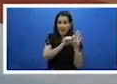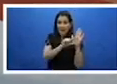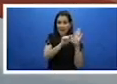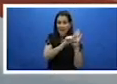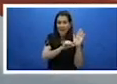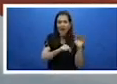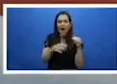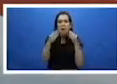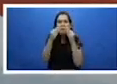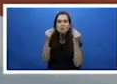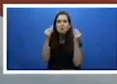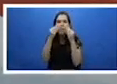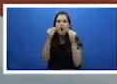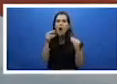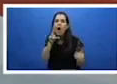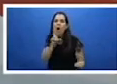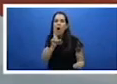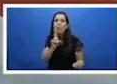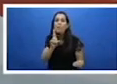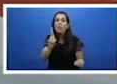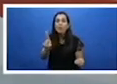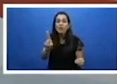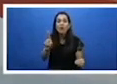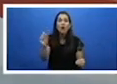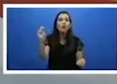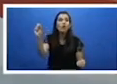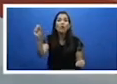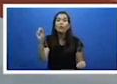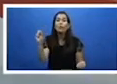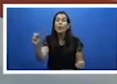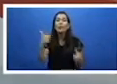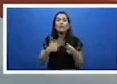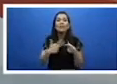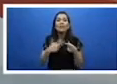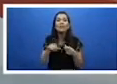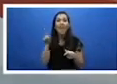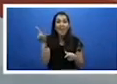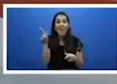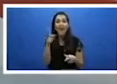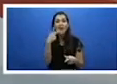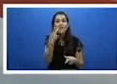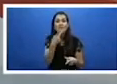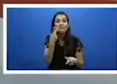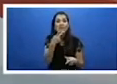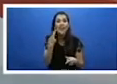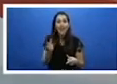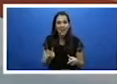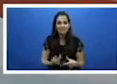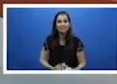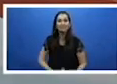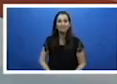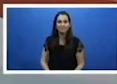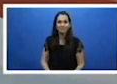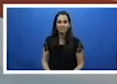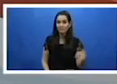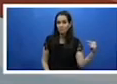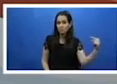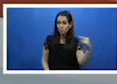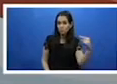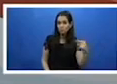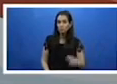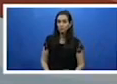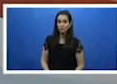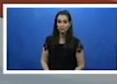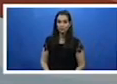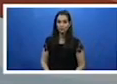raposa respondeu. Nós colocamos os dois pontos, tá, crianças? Porque vai ter uma